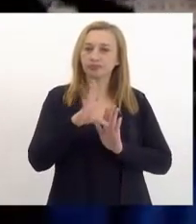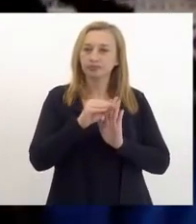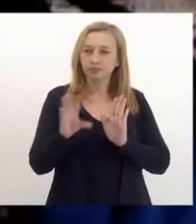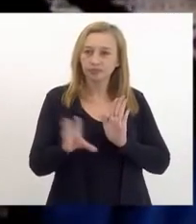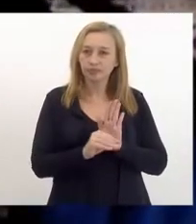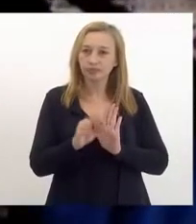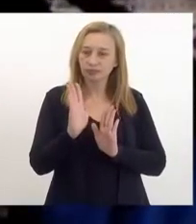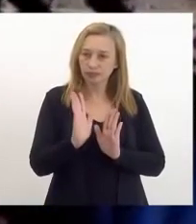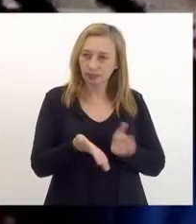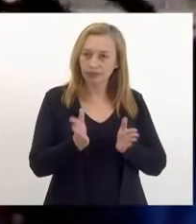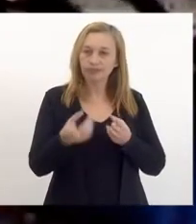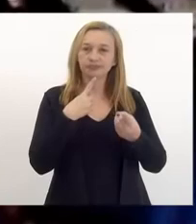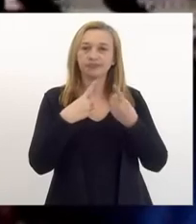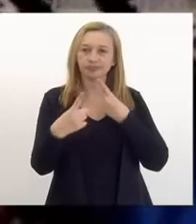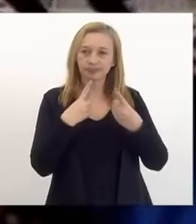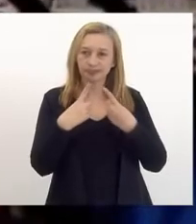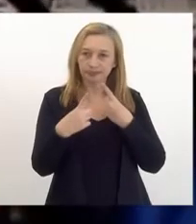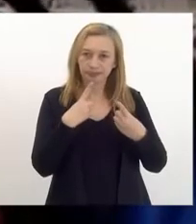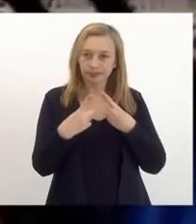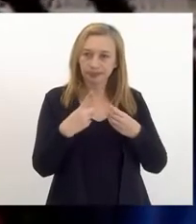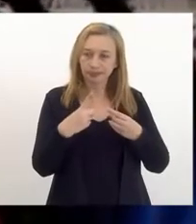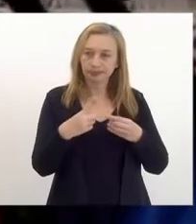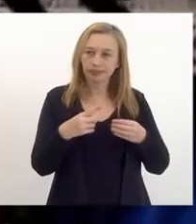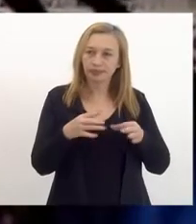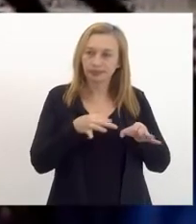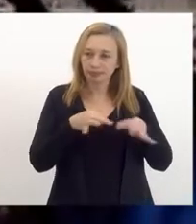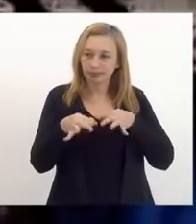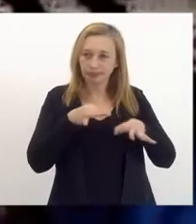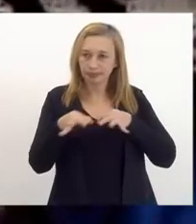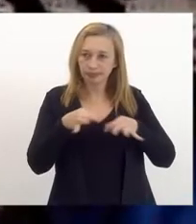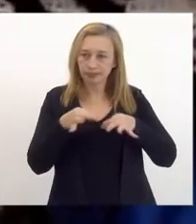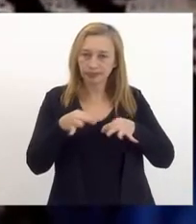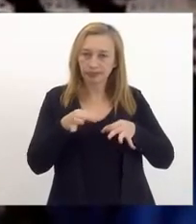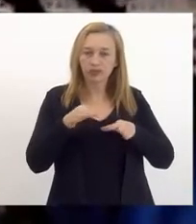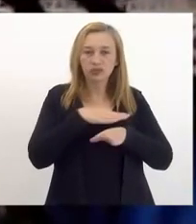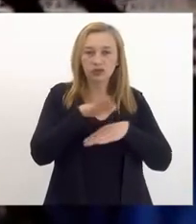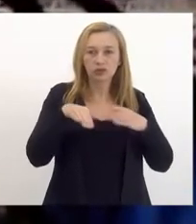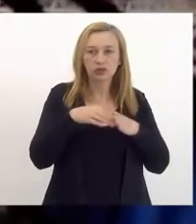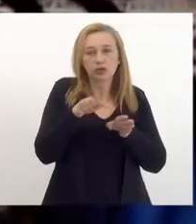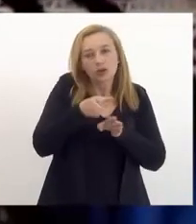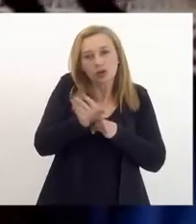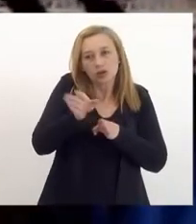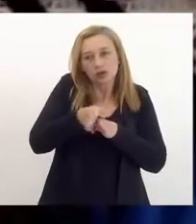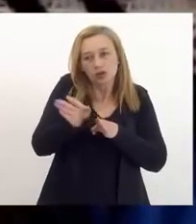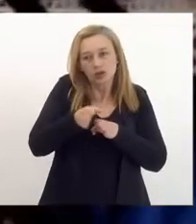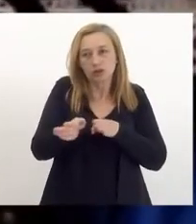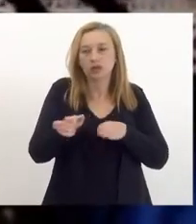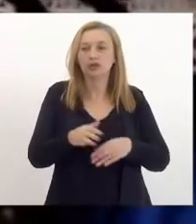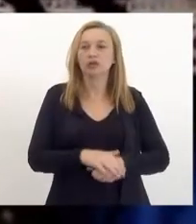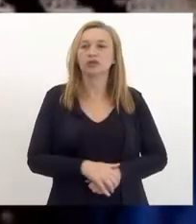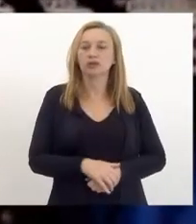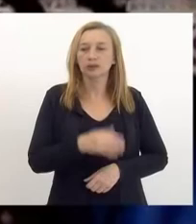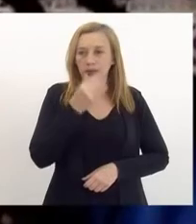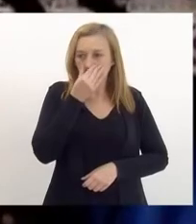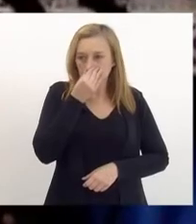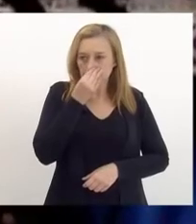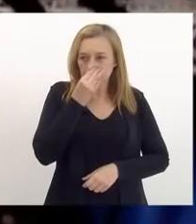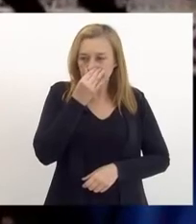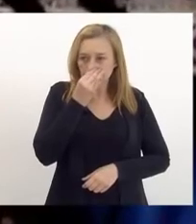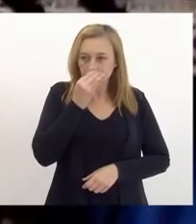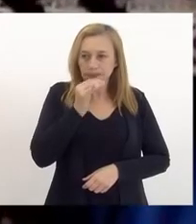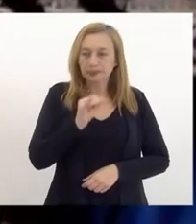já debatido e alinhadas às orientações, eu,